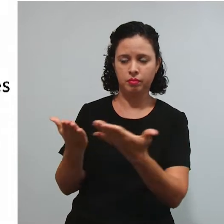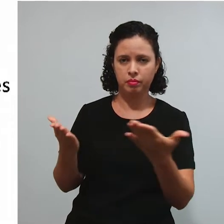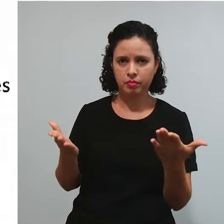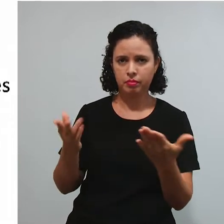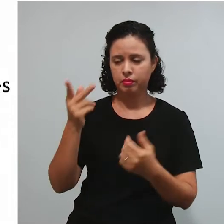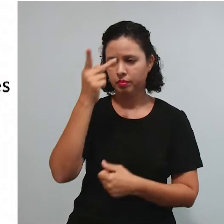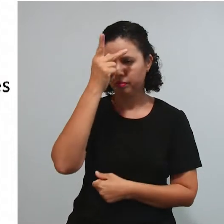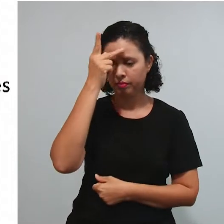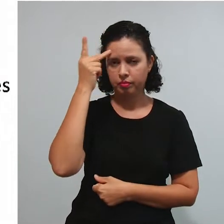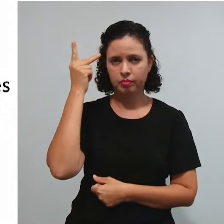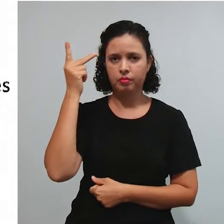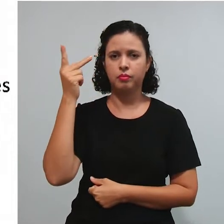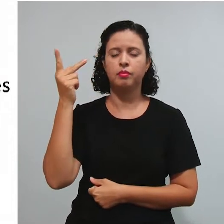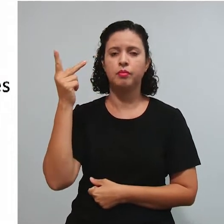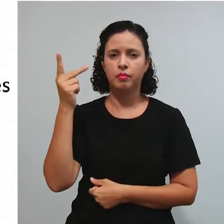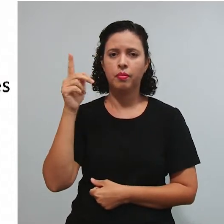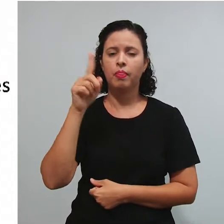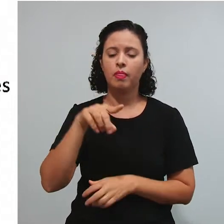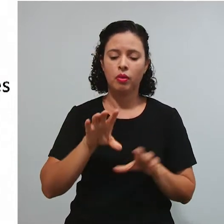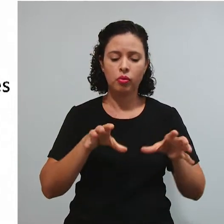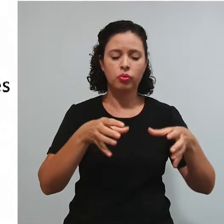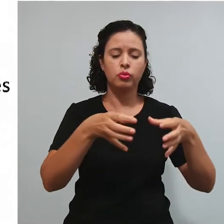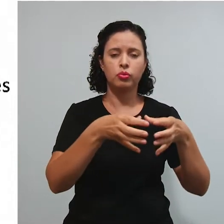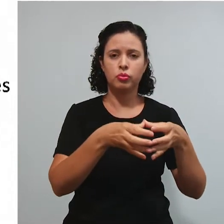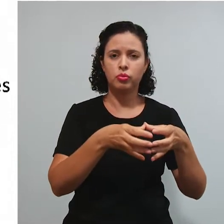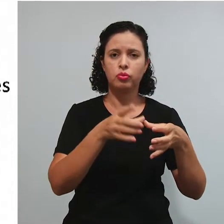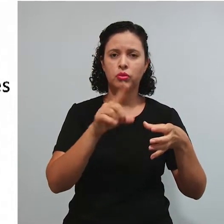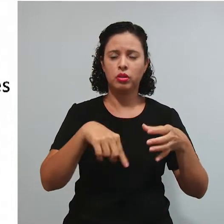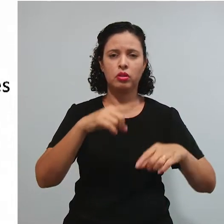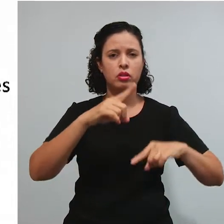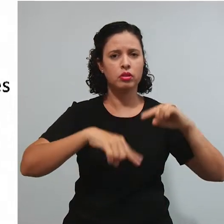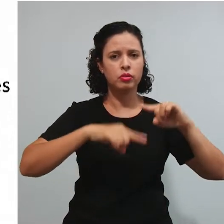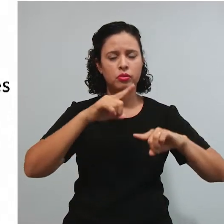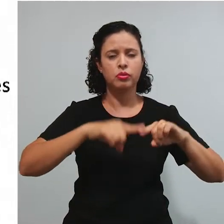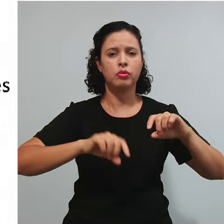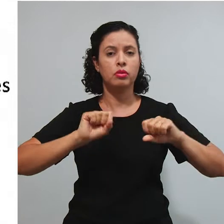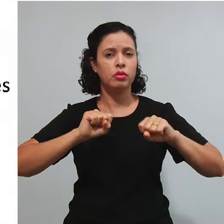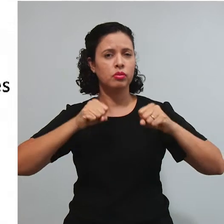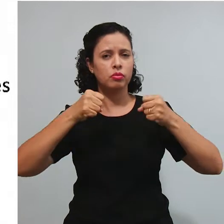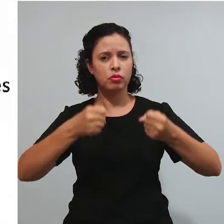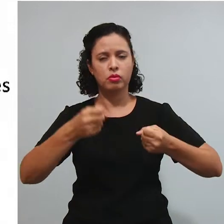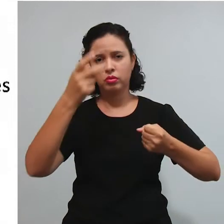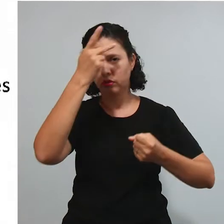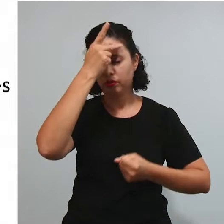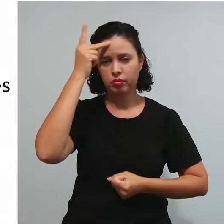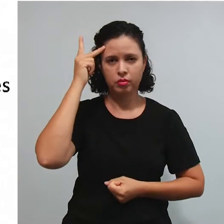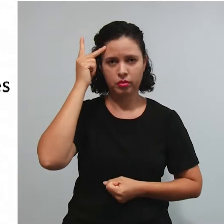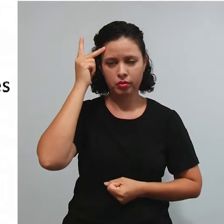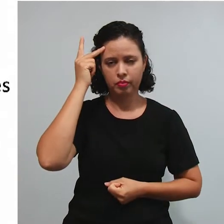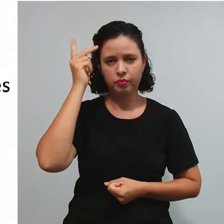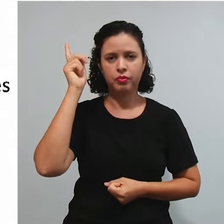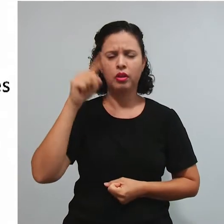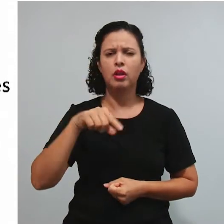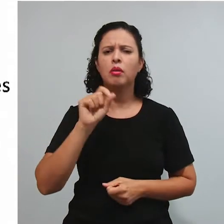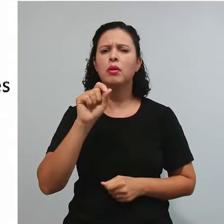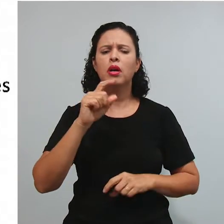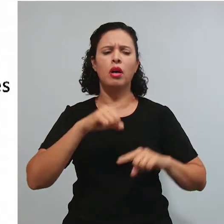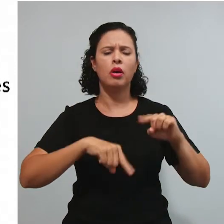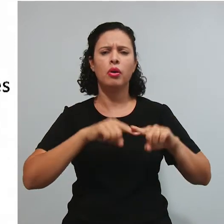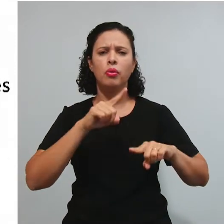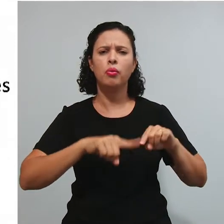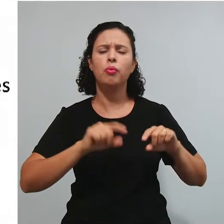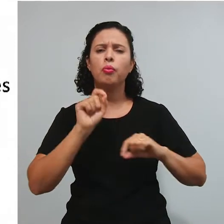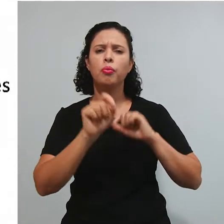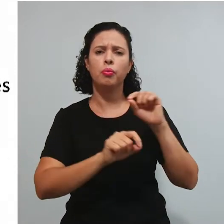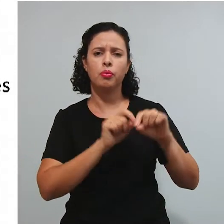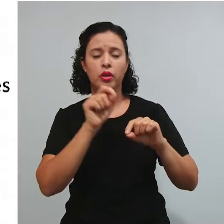sociedade. Ou seja, é um conjunto de recursos, esforços e pessoas, né? Que recursos são